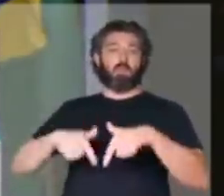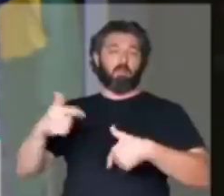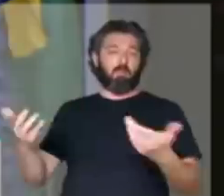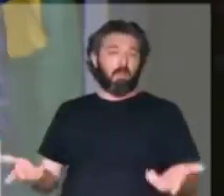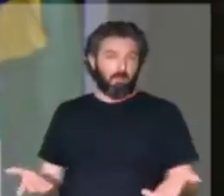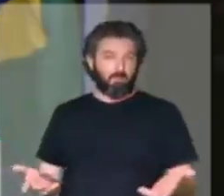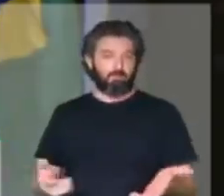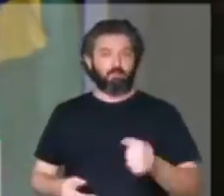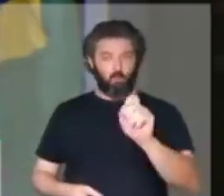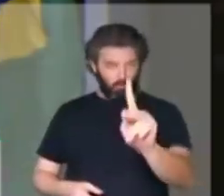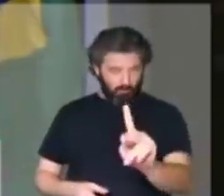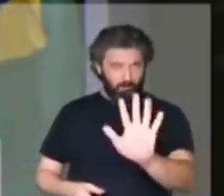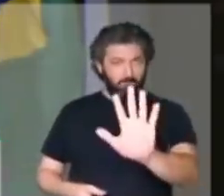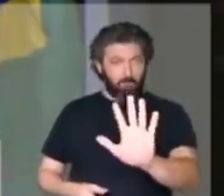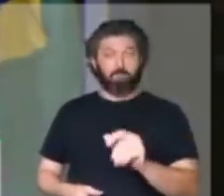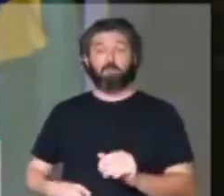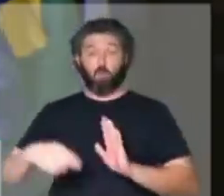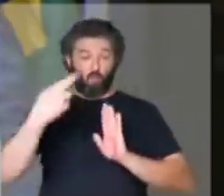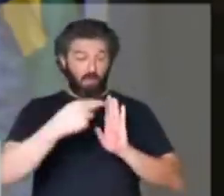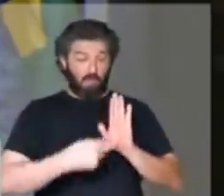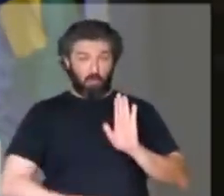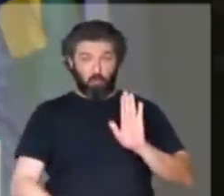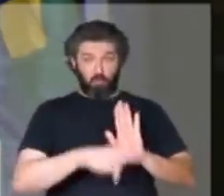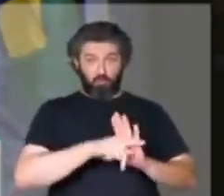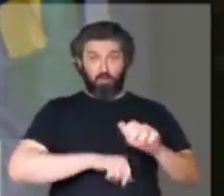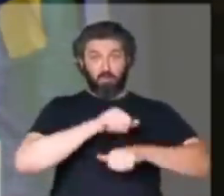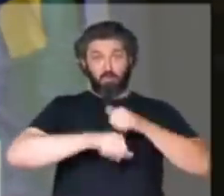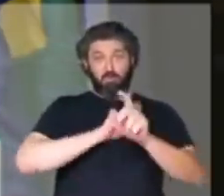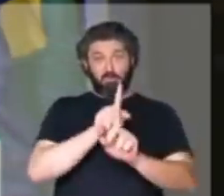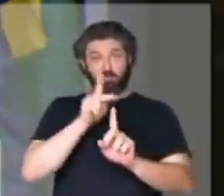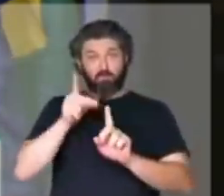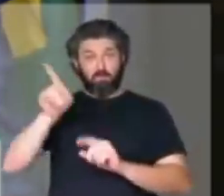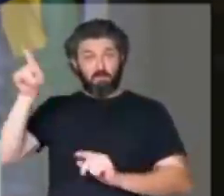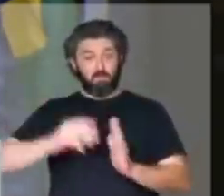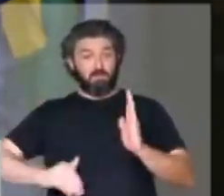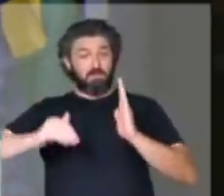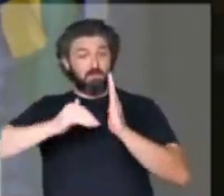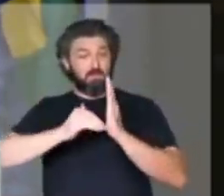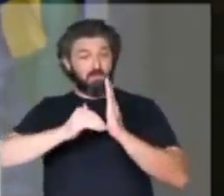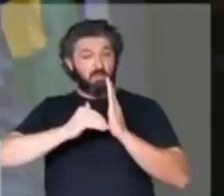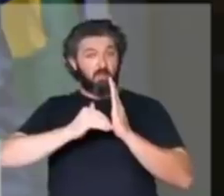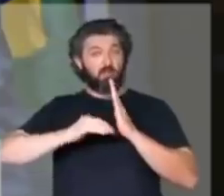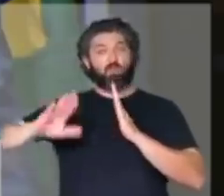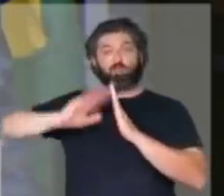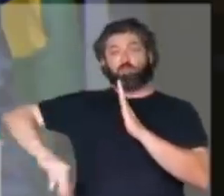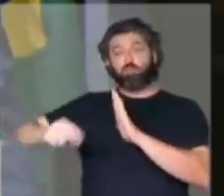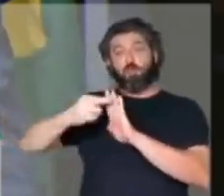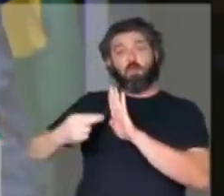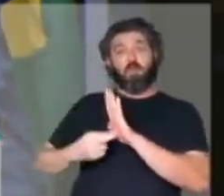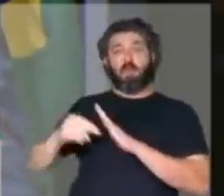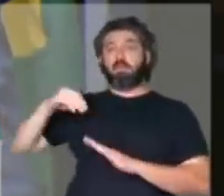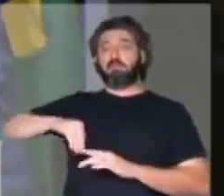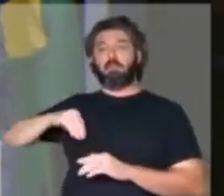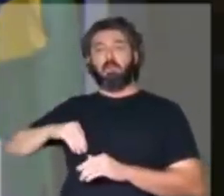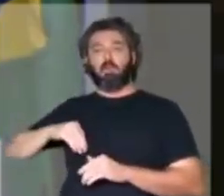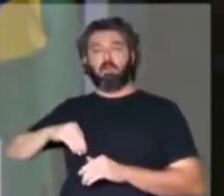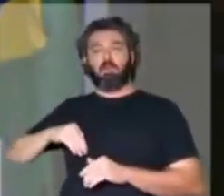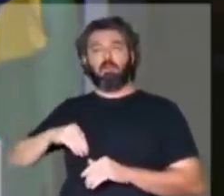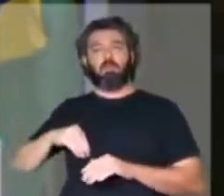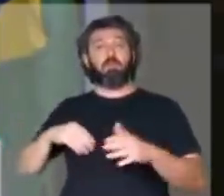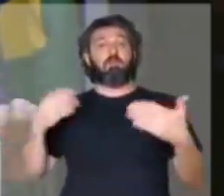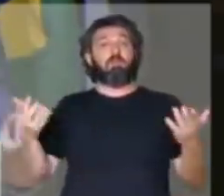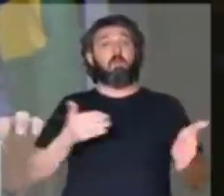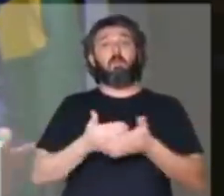trabalho. O relatório da reforma previdenciária do Senado tira o critério de renda, ou seja,